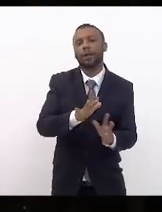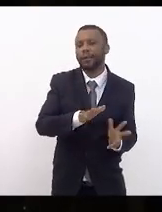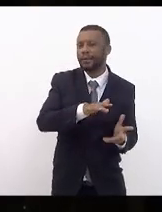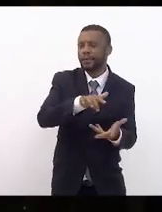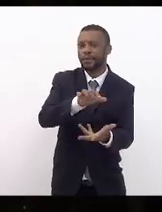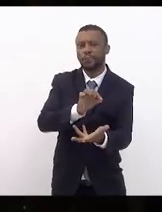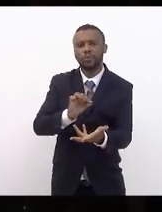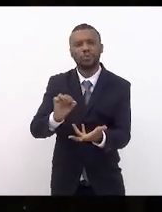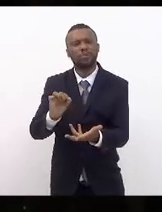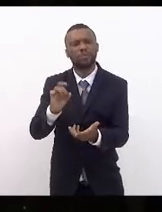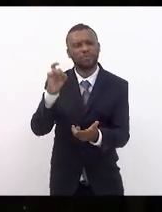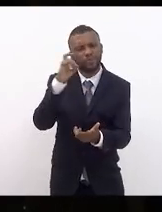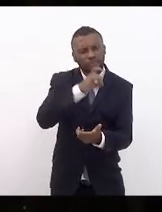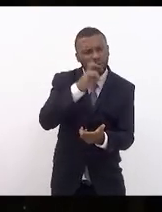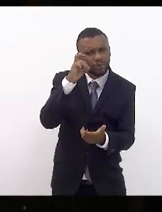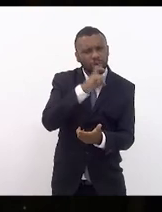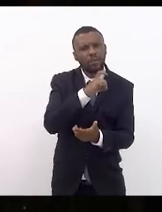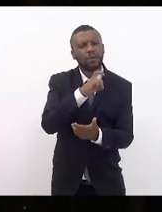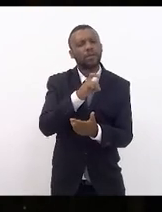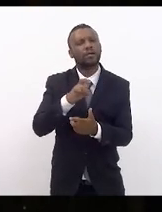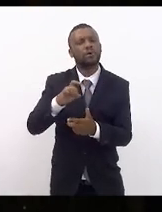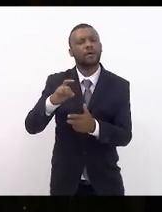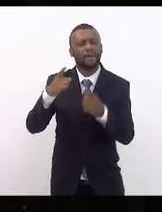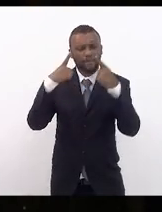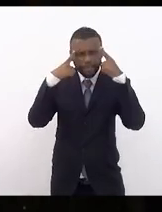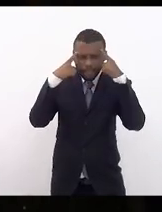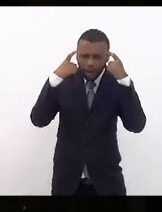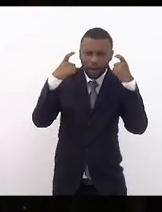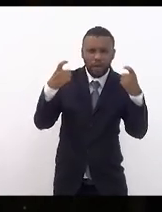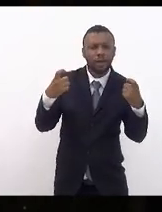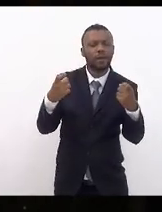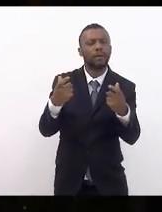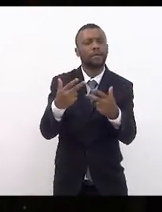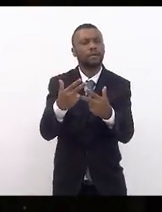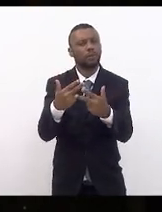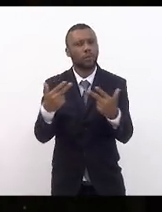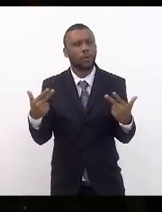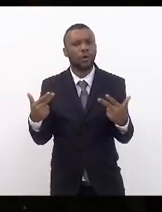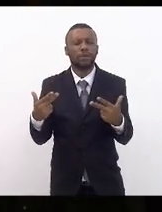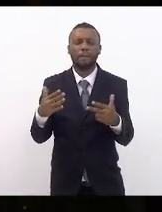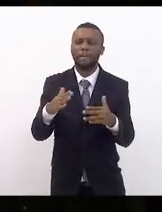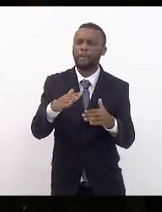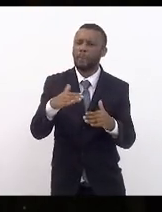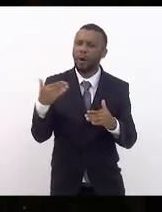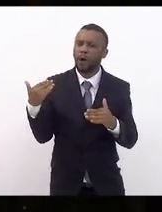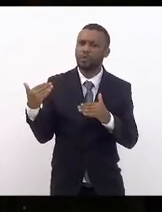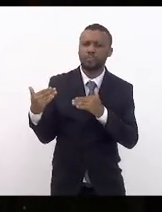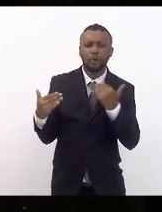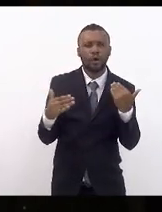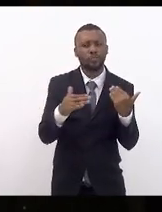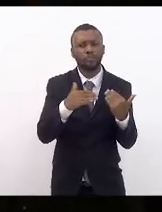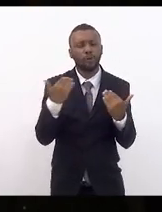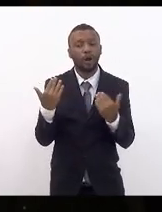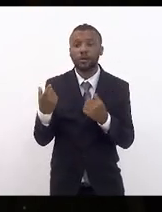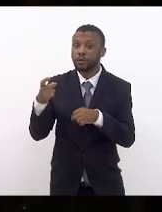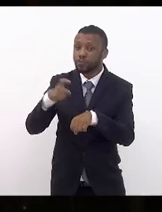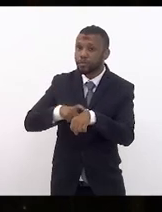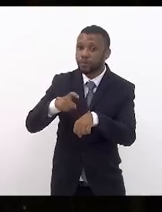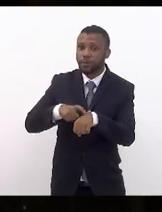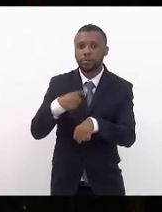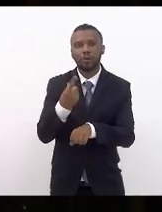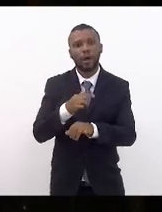o mundo de mentira, o mundo de violência, o mundo de morte, quando nós anunciamos